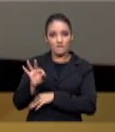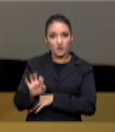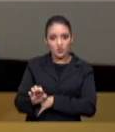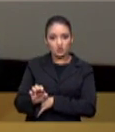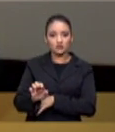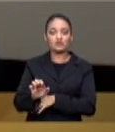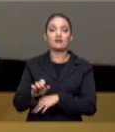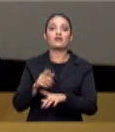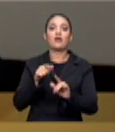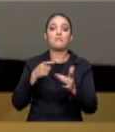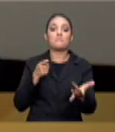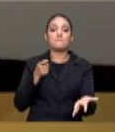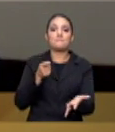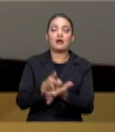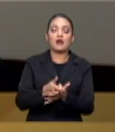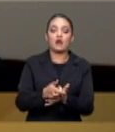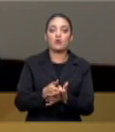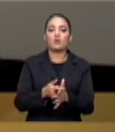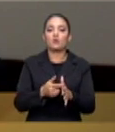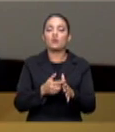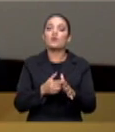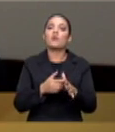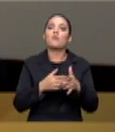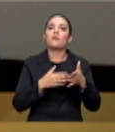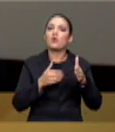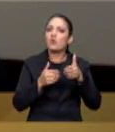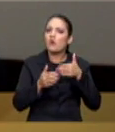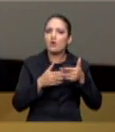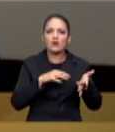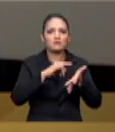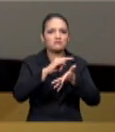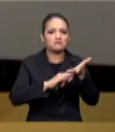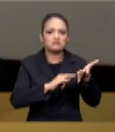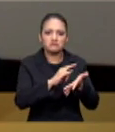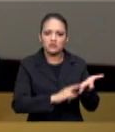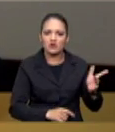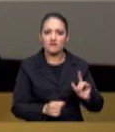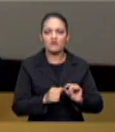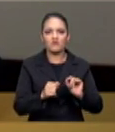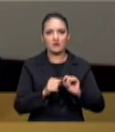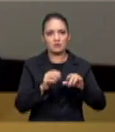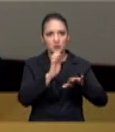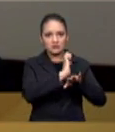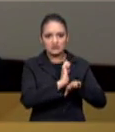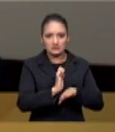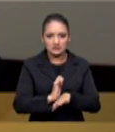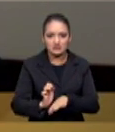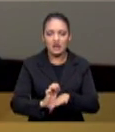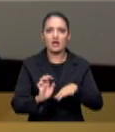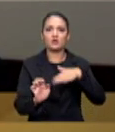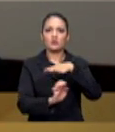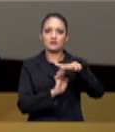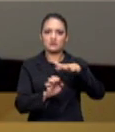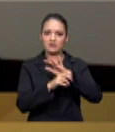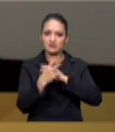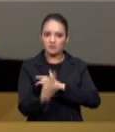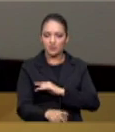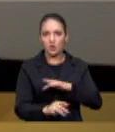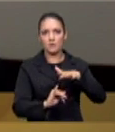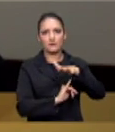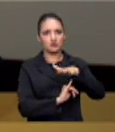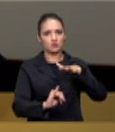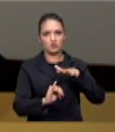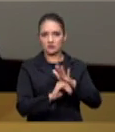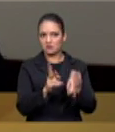rendimentos pagos a qualquer título, por eles, suas autarquias e pelas fundações que instituírem e